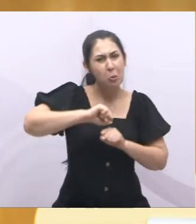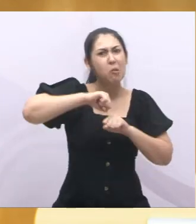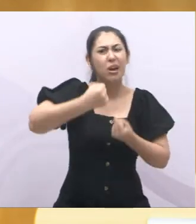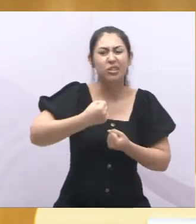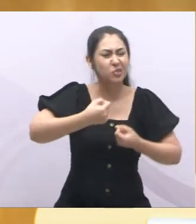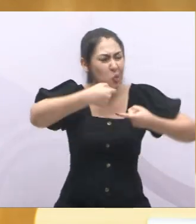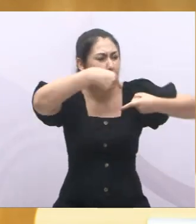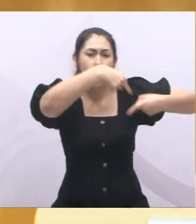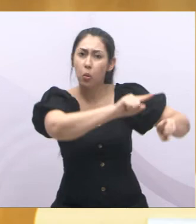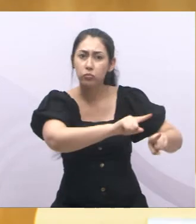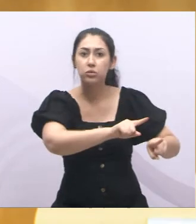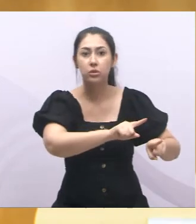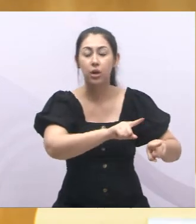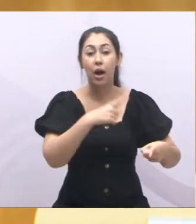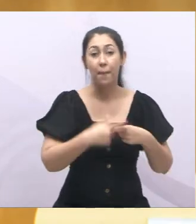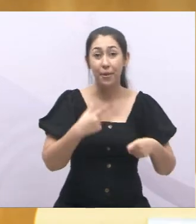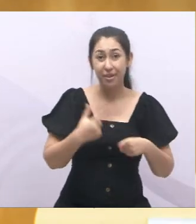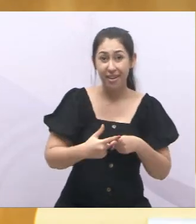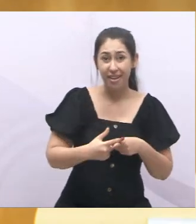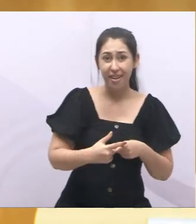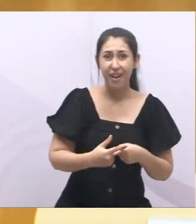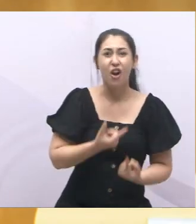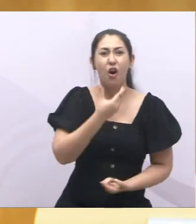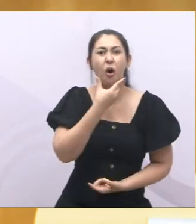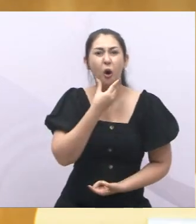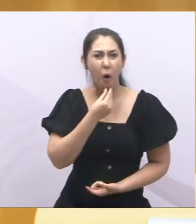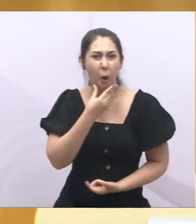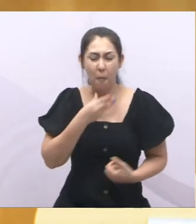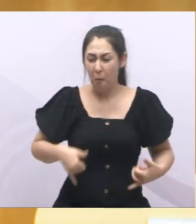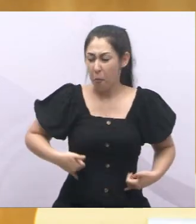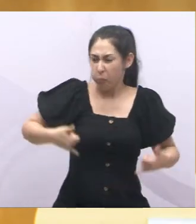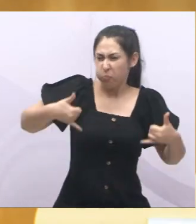é a origem de toda a violência e discriminação